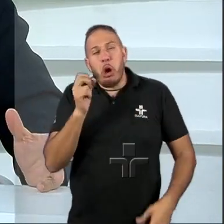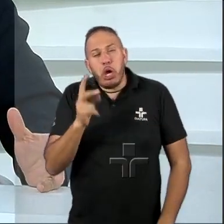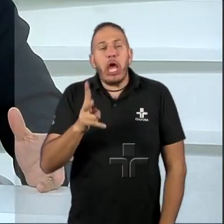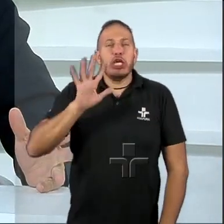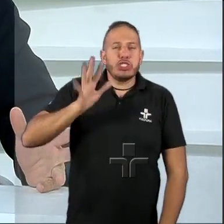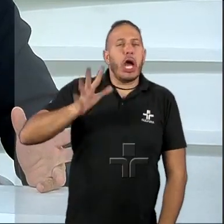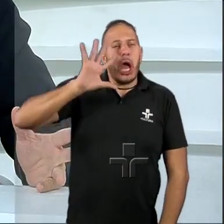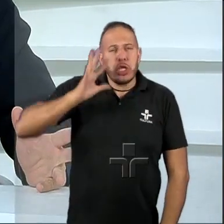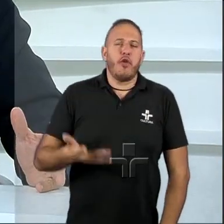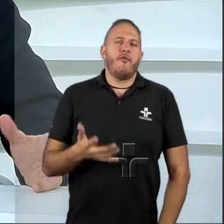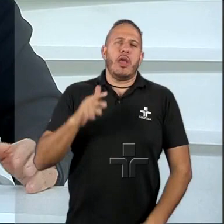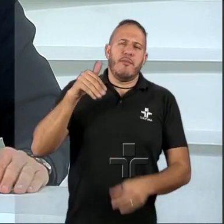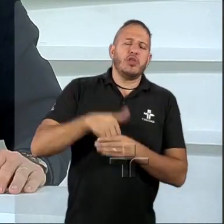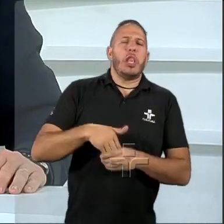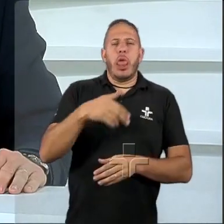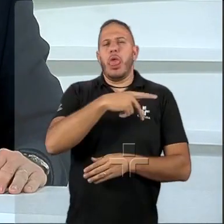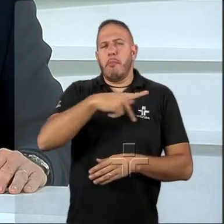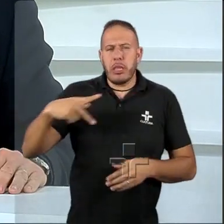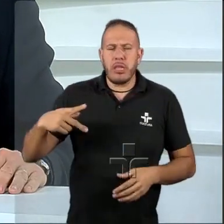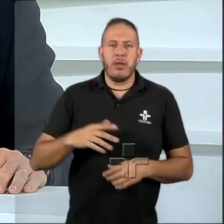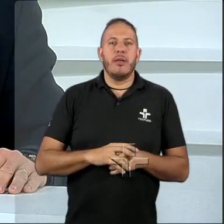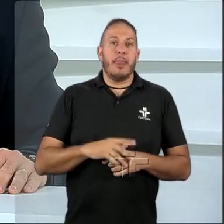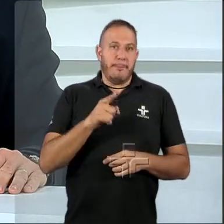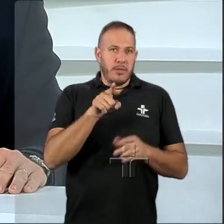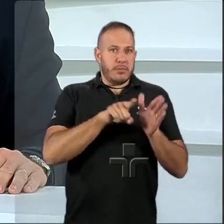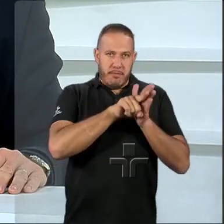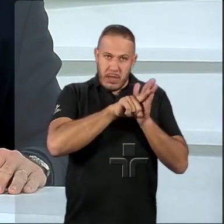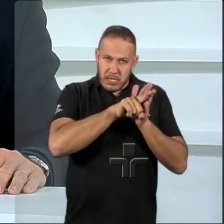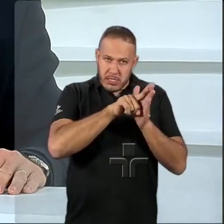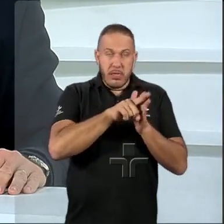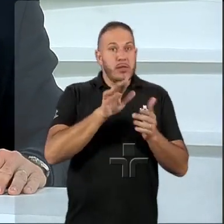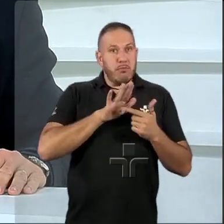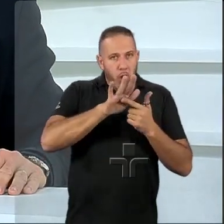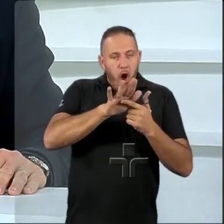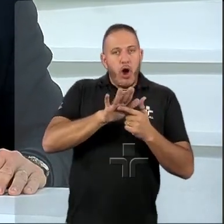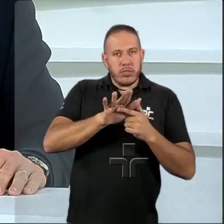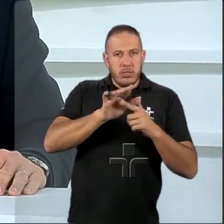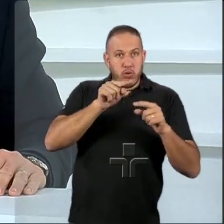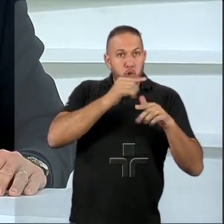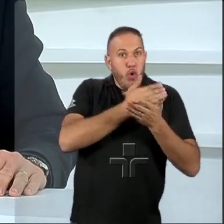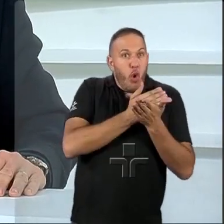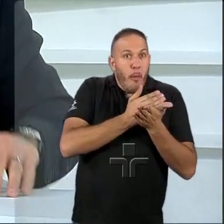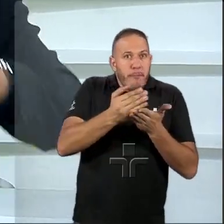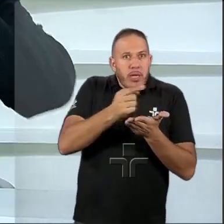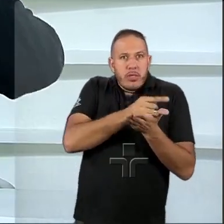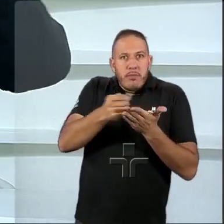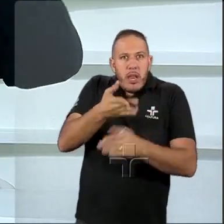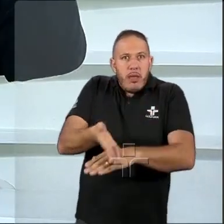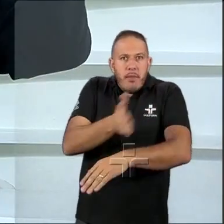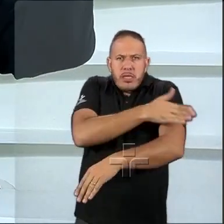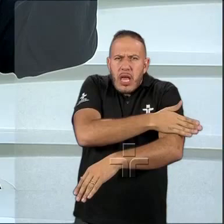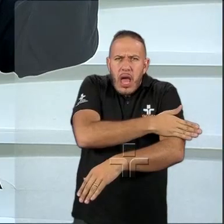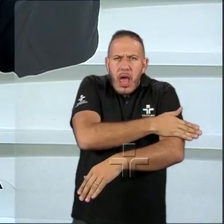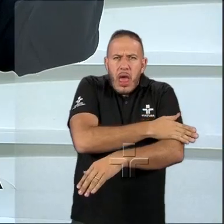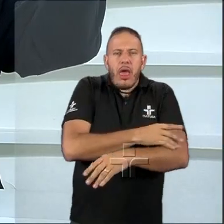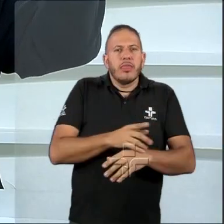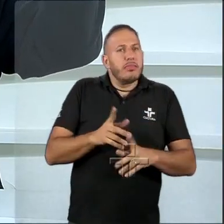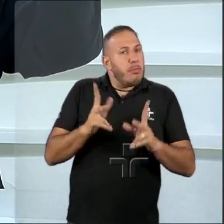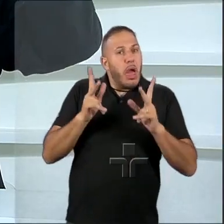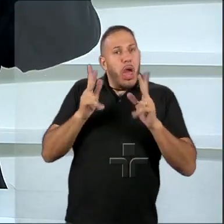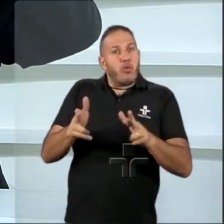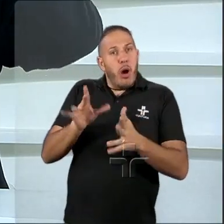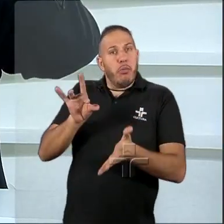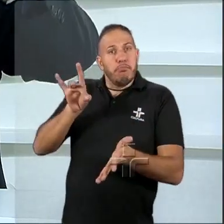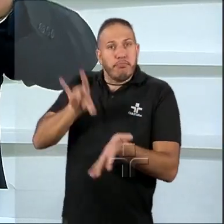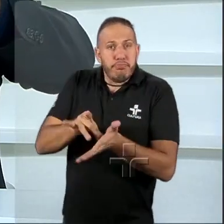resolvi o que eu vou fazer na federal. Tanto que nas pesquisas, os resultados do começo da semana passada são praticamente os que se confirmam no